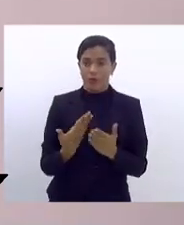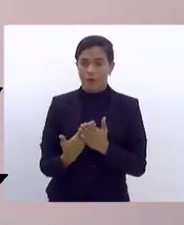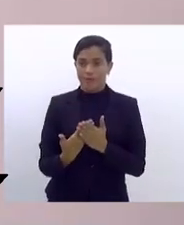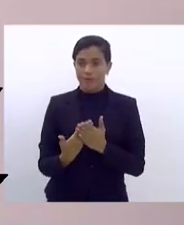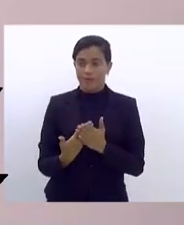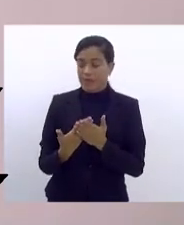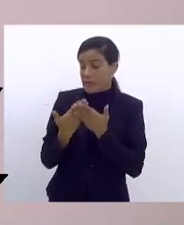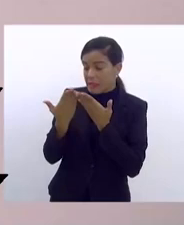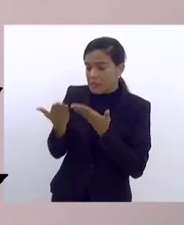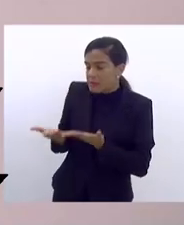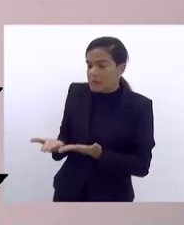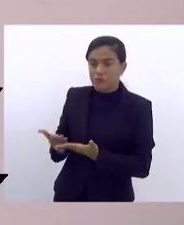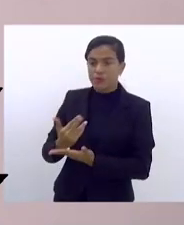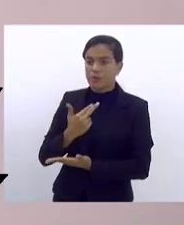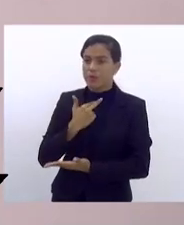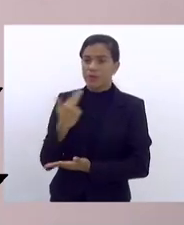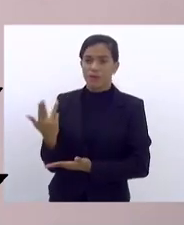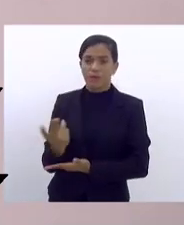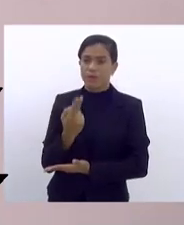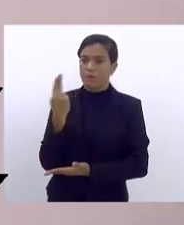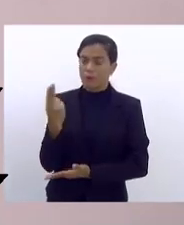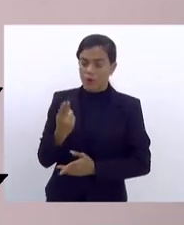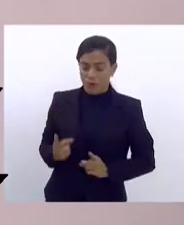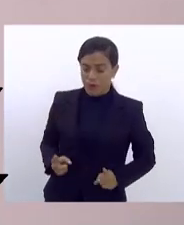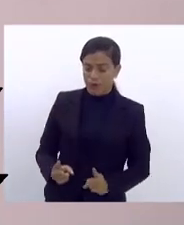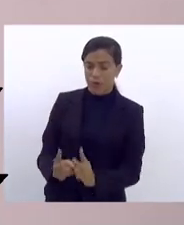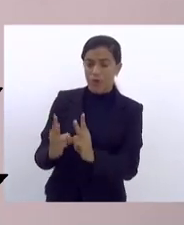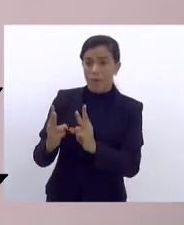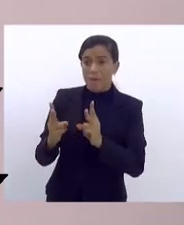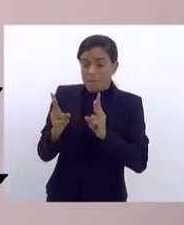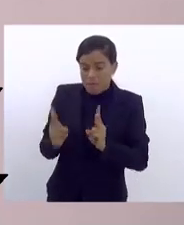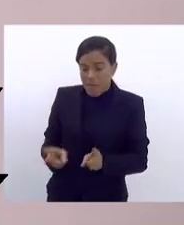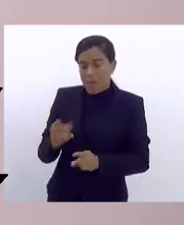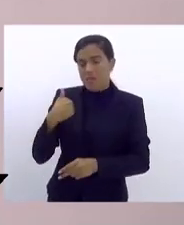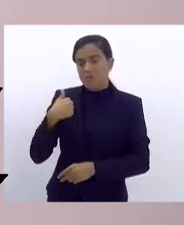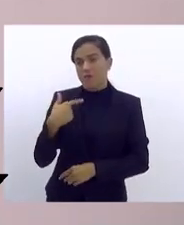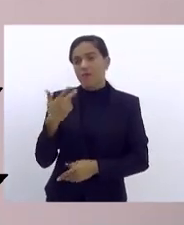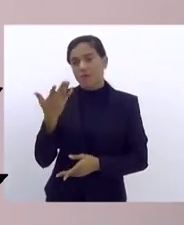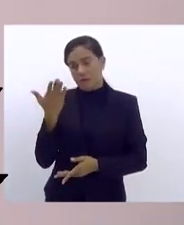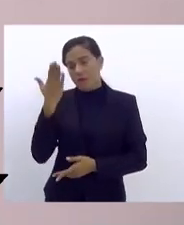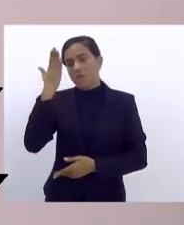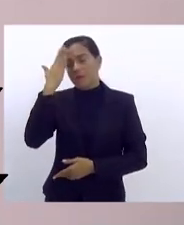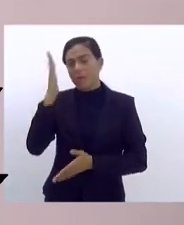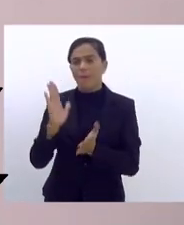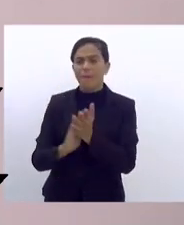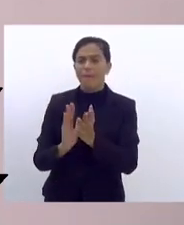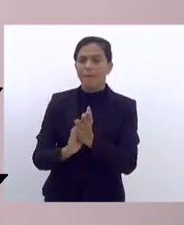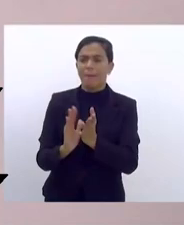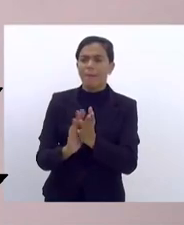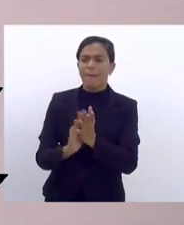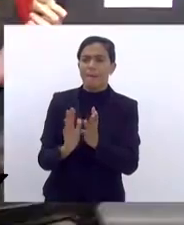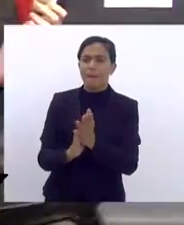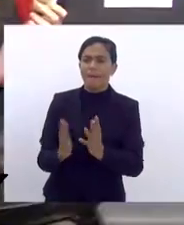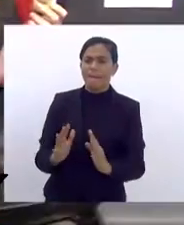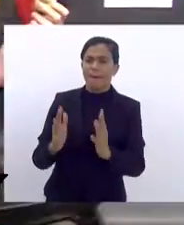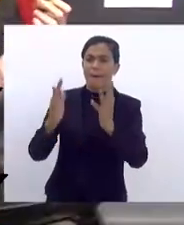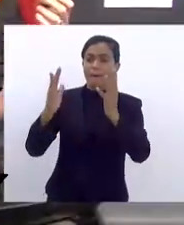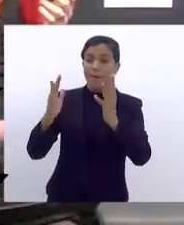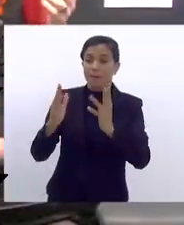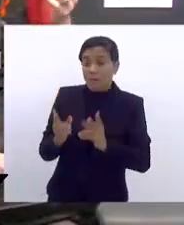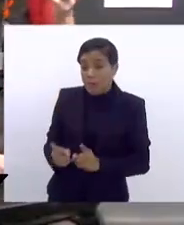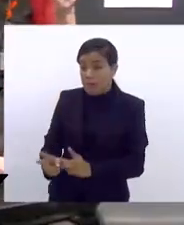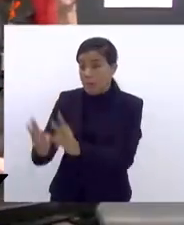não pode continuar ainda que eu saiba que estas palavras caem